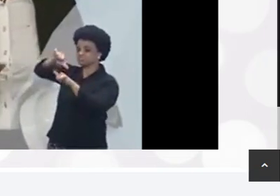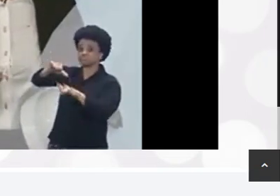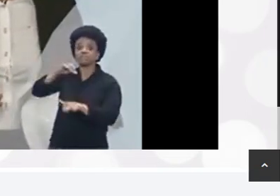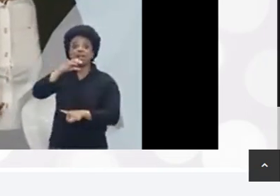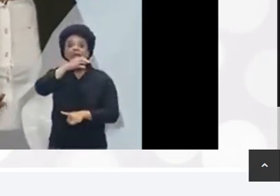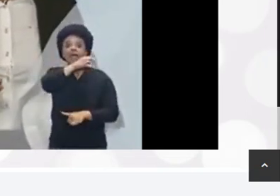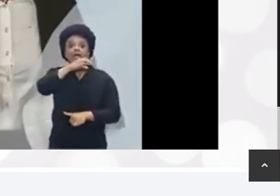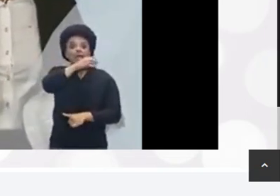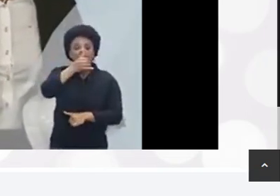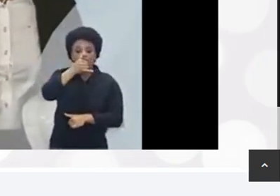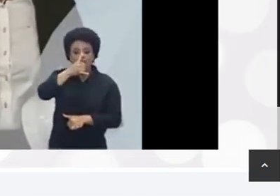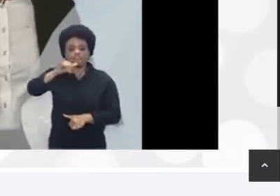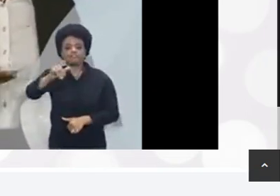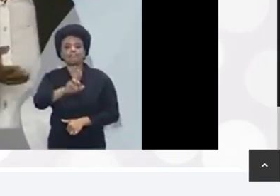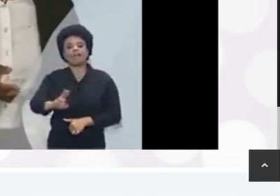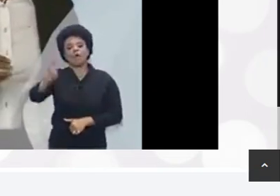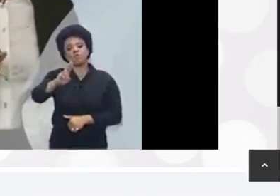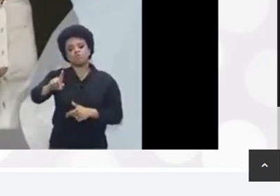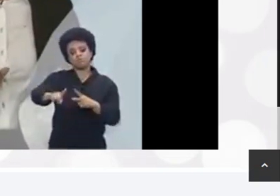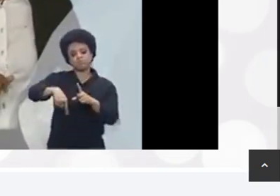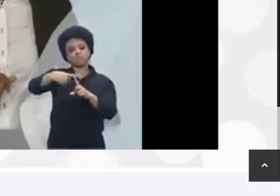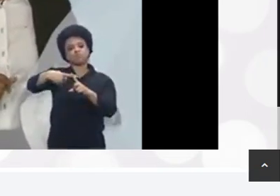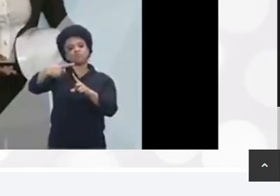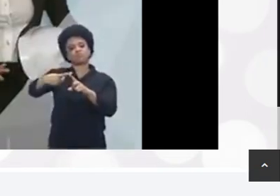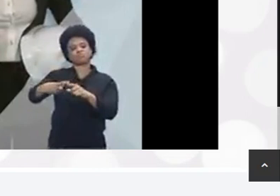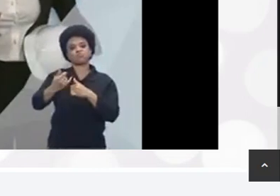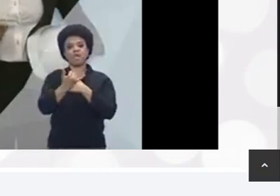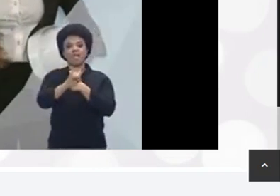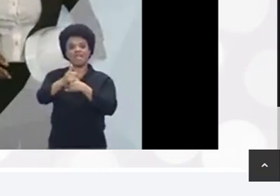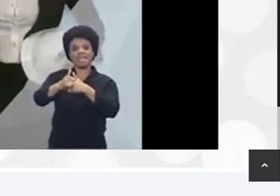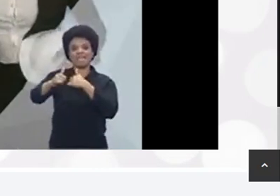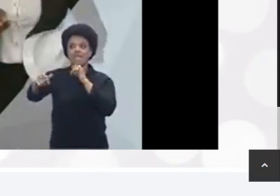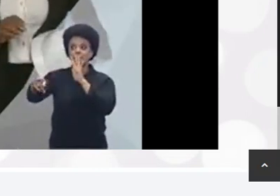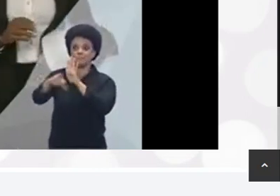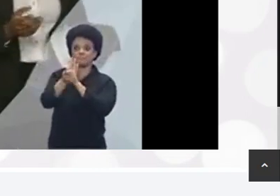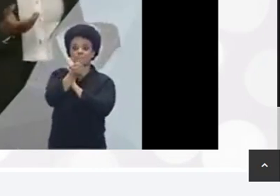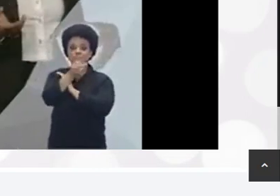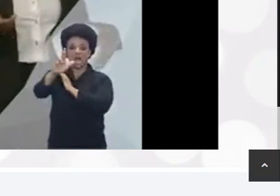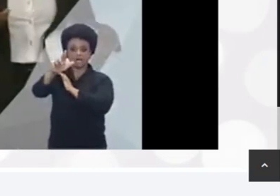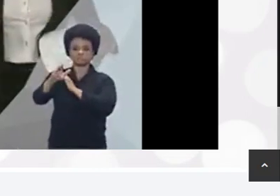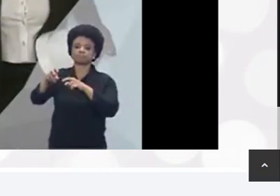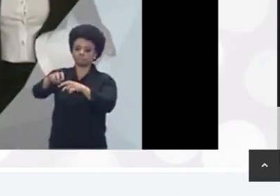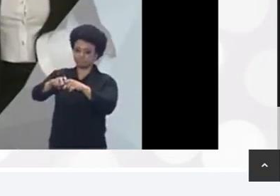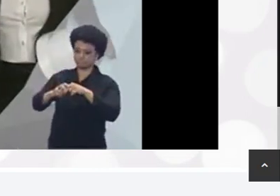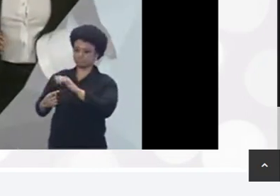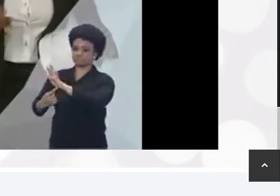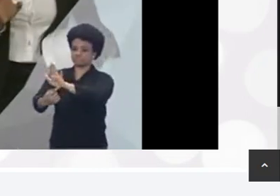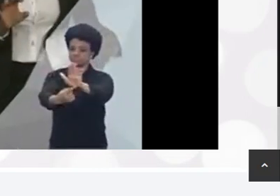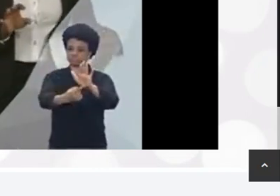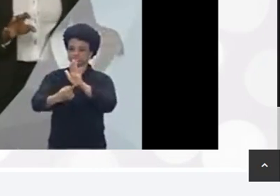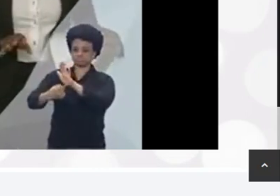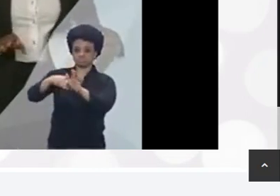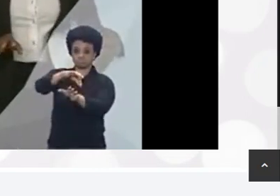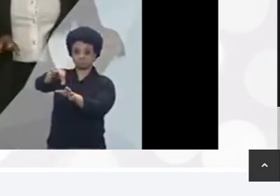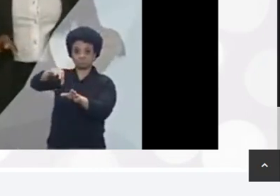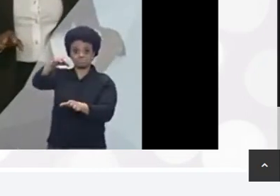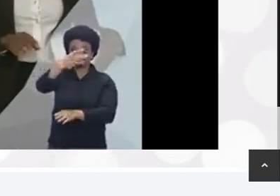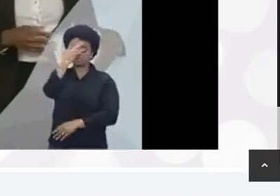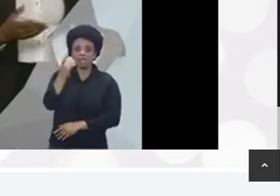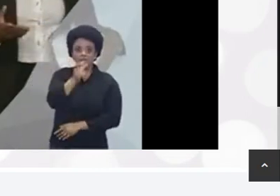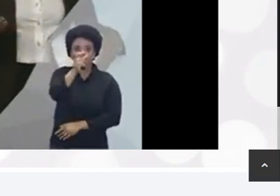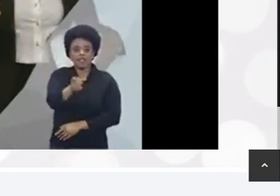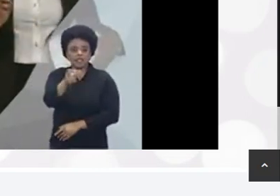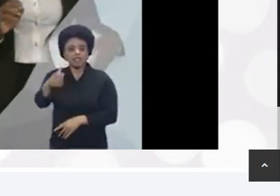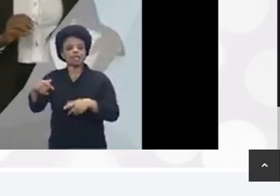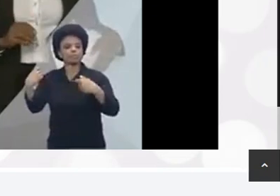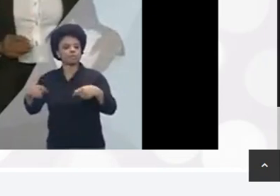uso excessivo de energia no condicionamento do ar. Por isso, para apresentar opções aos meus clientes, eu preciso considerar os